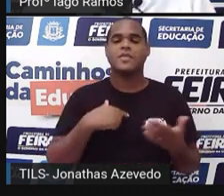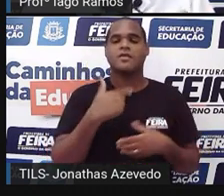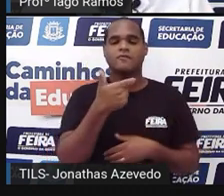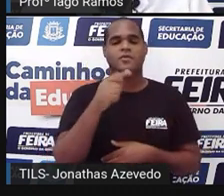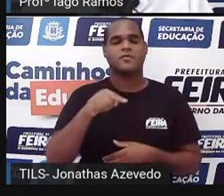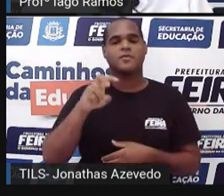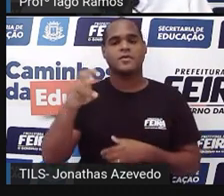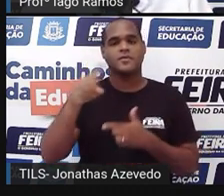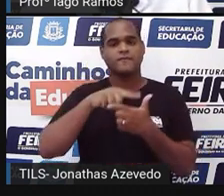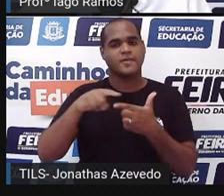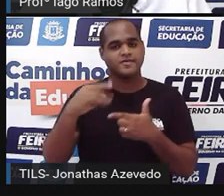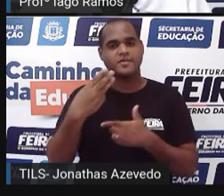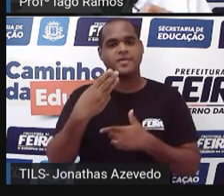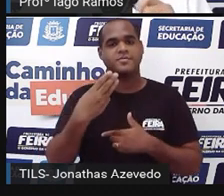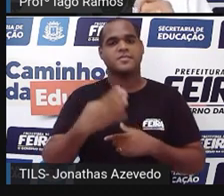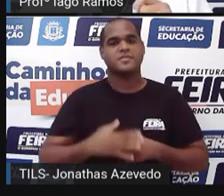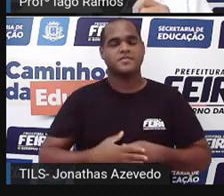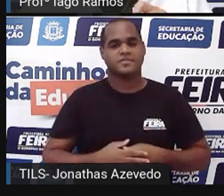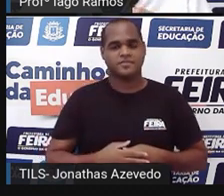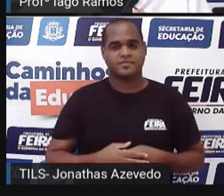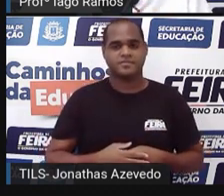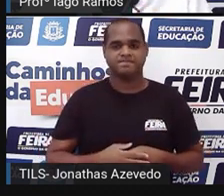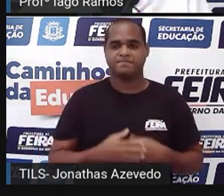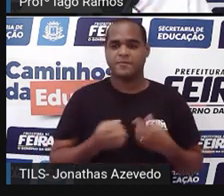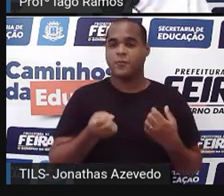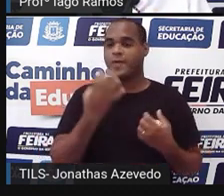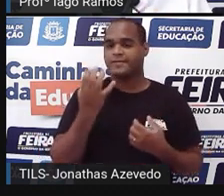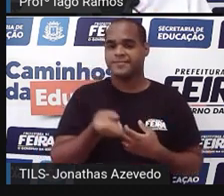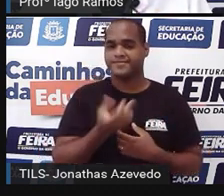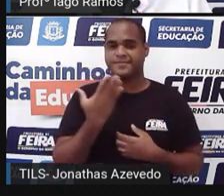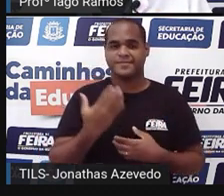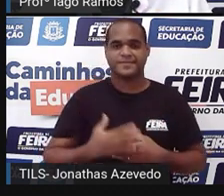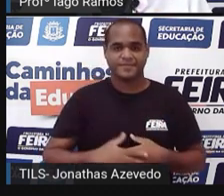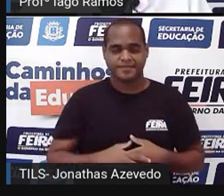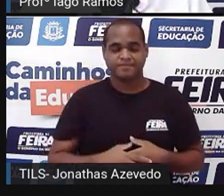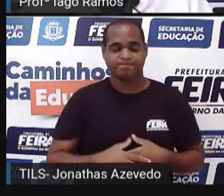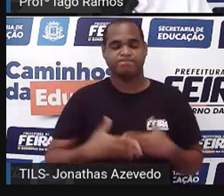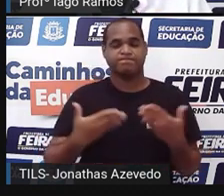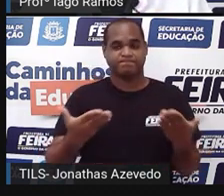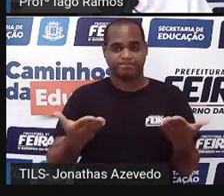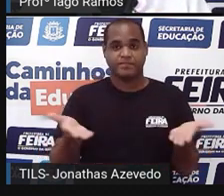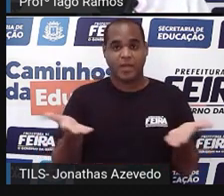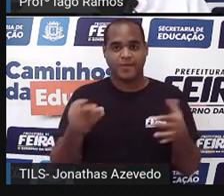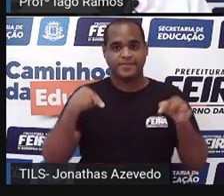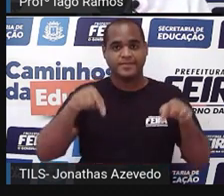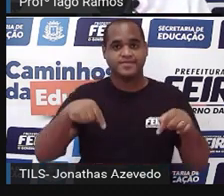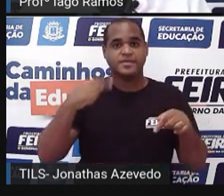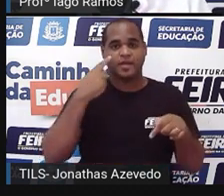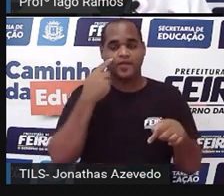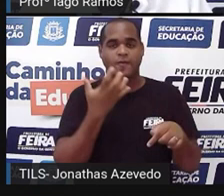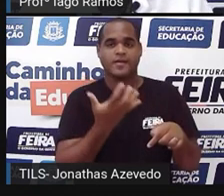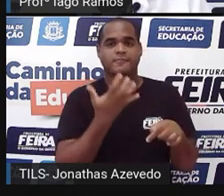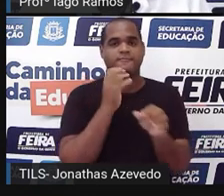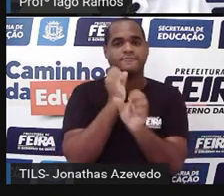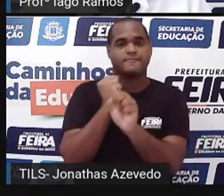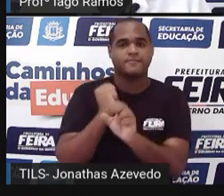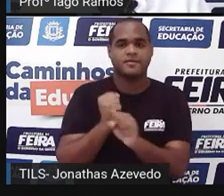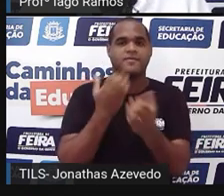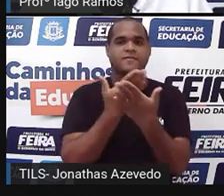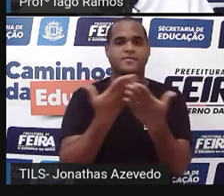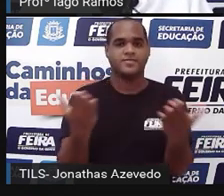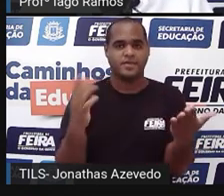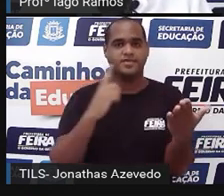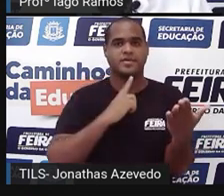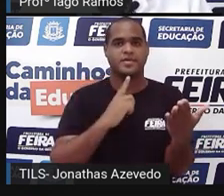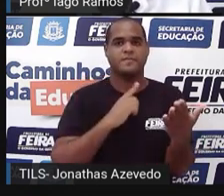21,5 / 3 quanto é que dá isso aqui eu quero fazer essa continha com